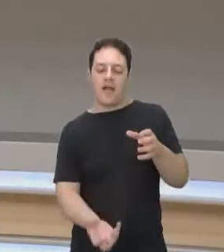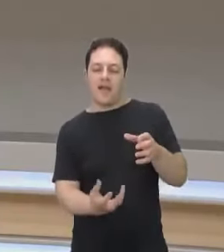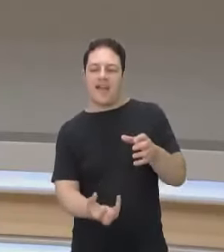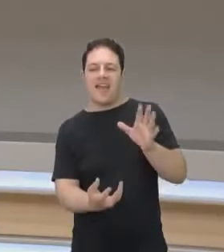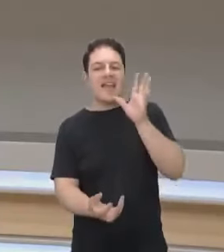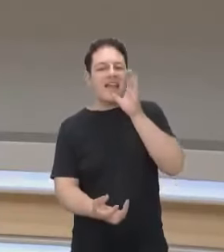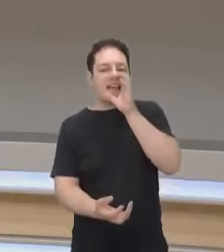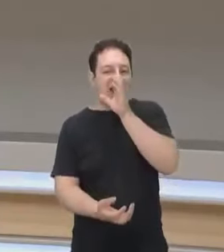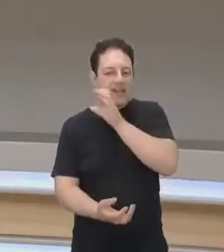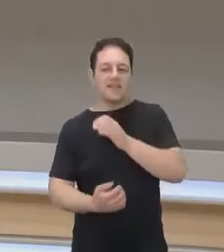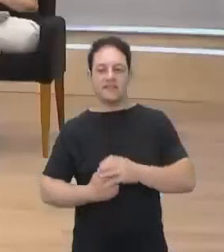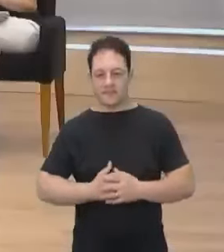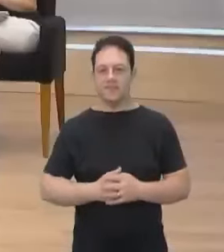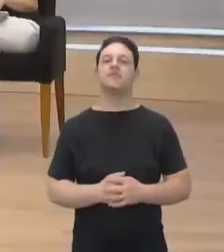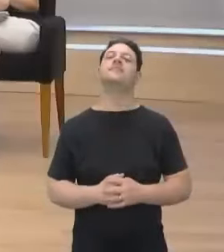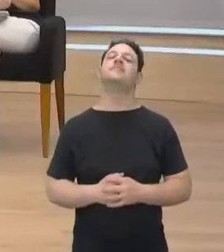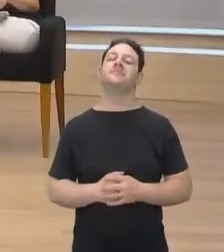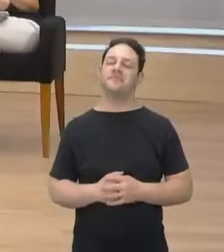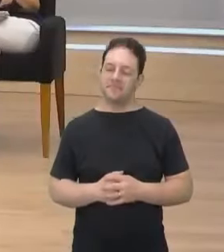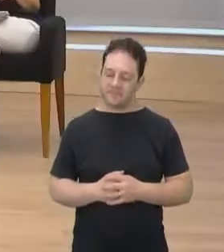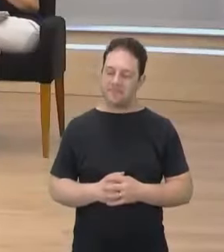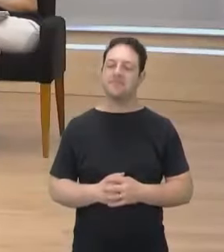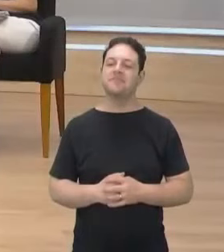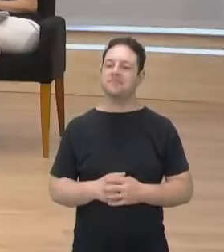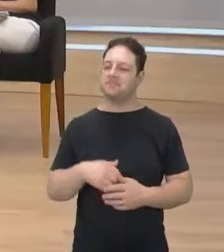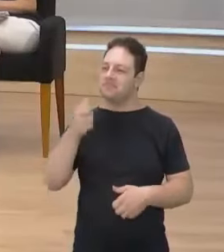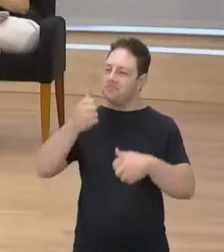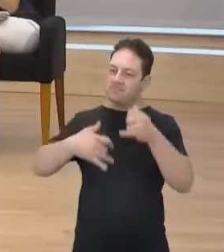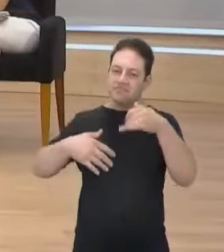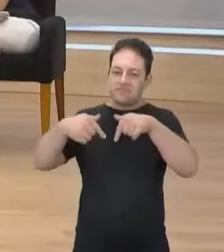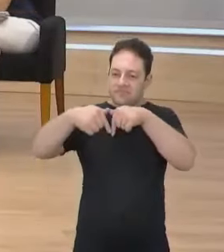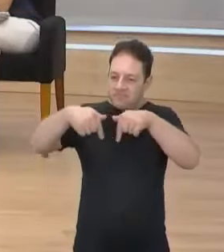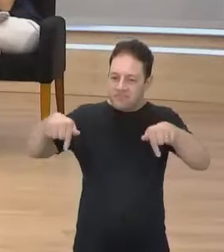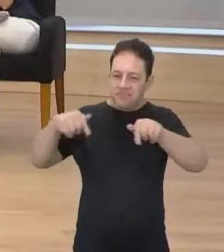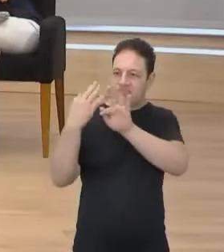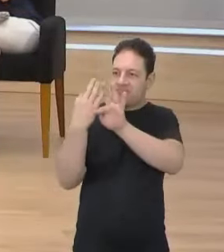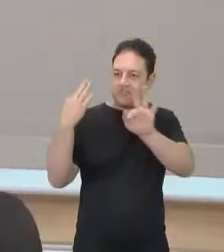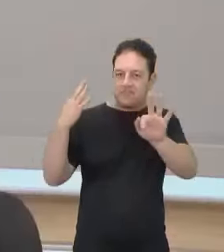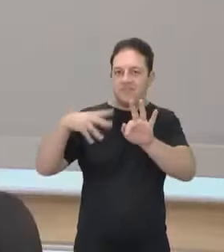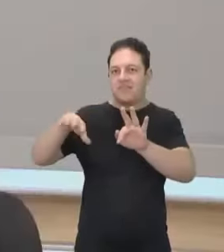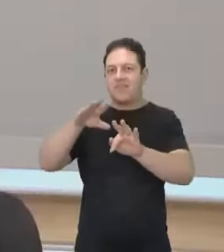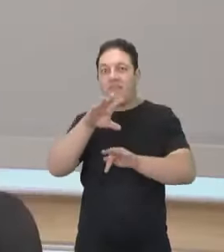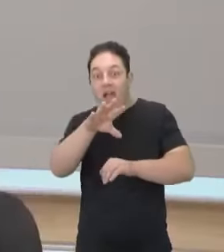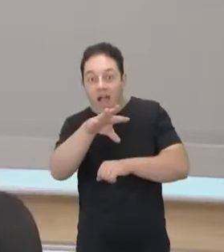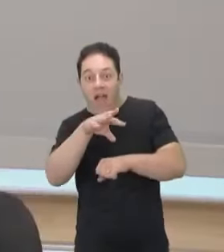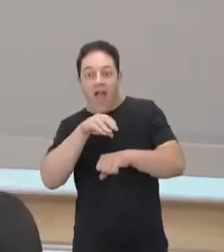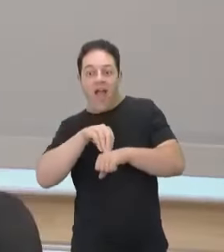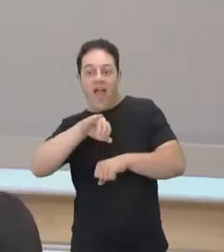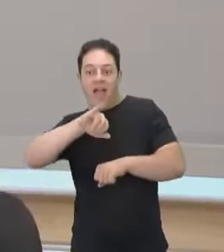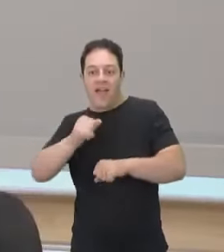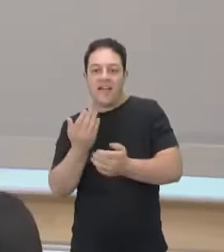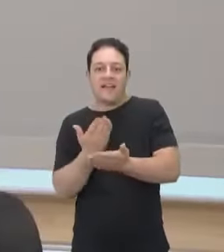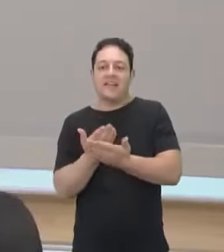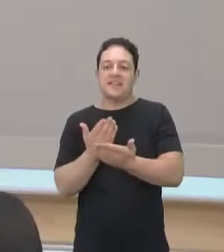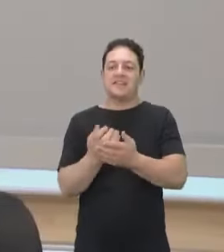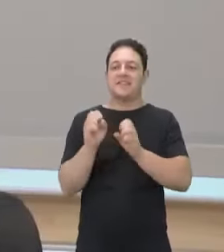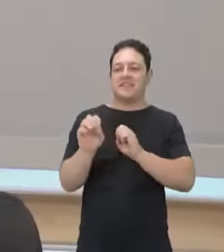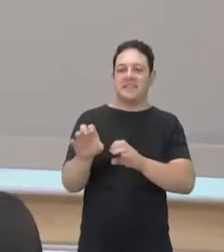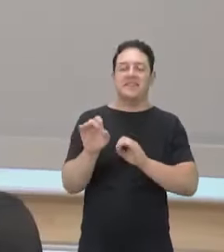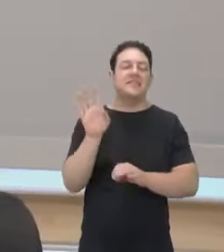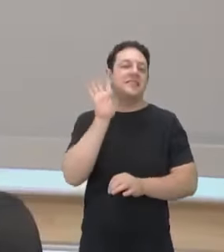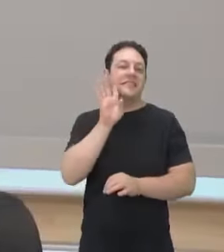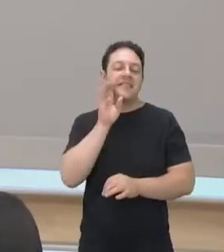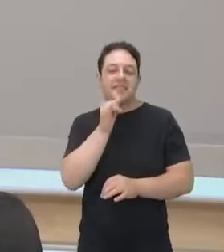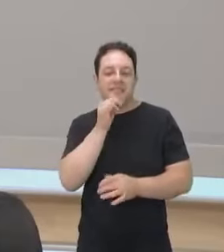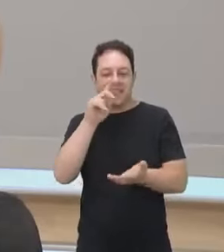e densidade. Perfeito. Então, professores de Química e Física, ó, já dá para encaixar aí na aula de vocês, né? Um exemplo